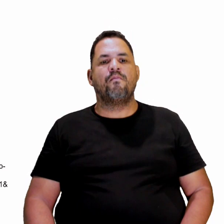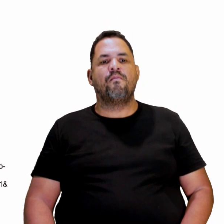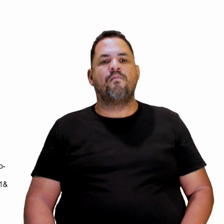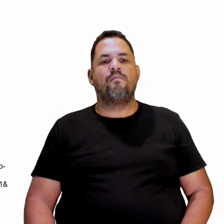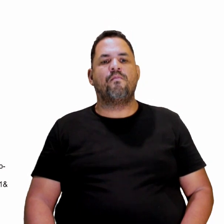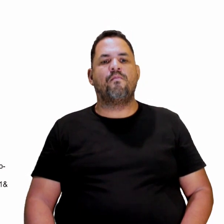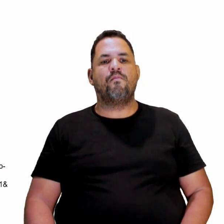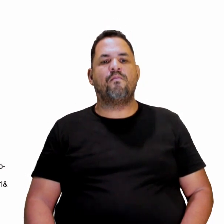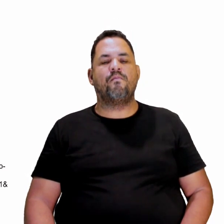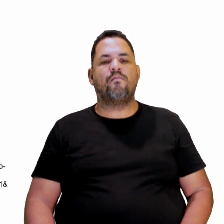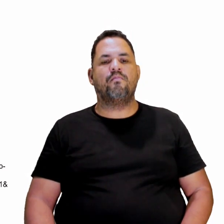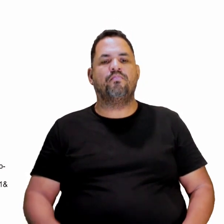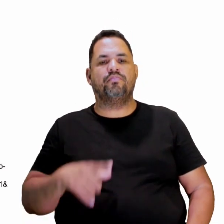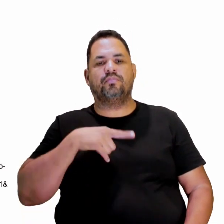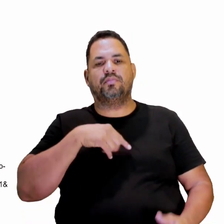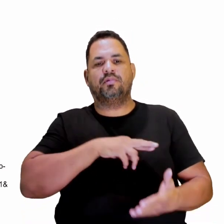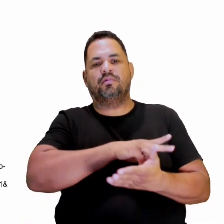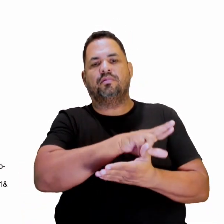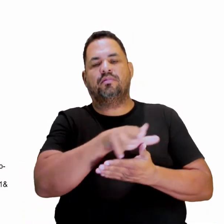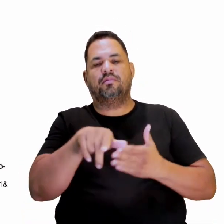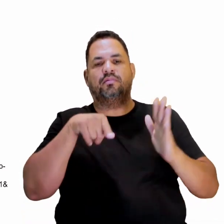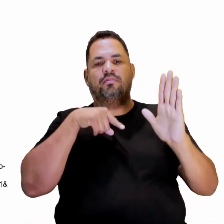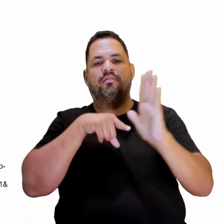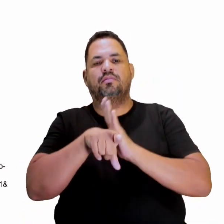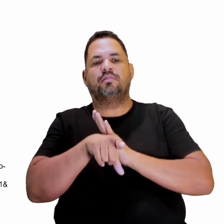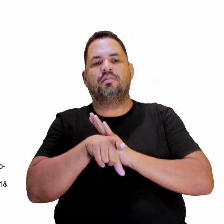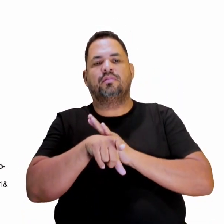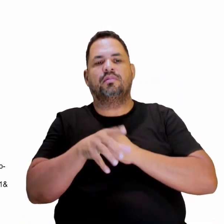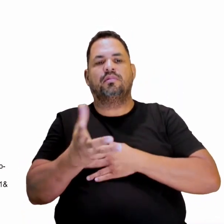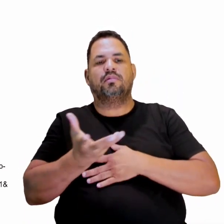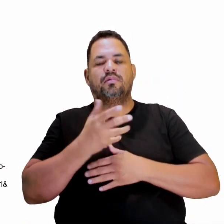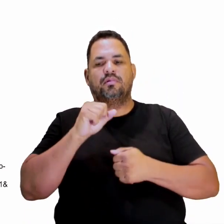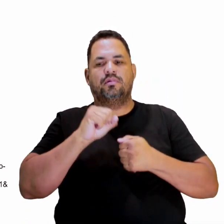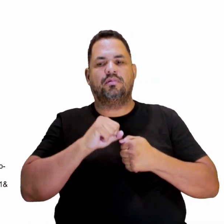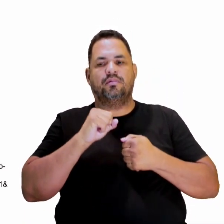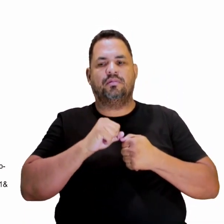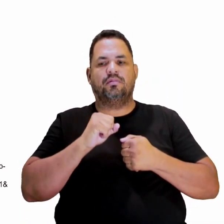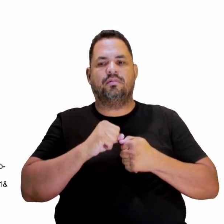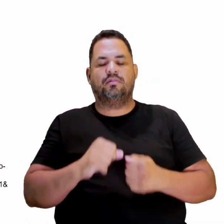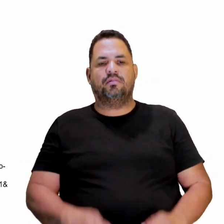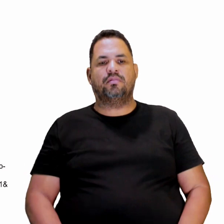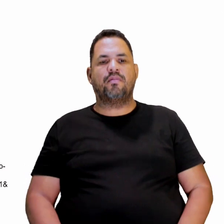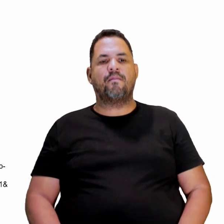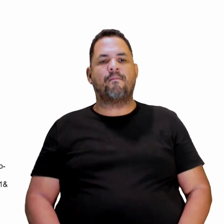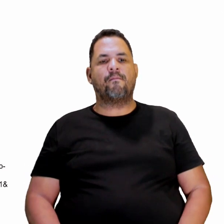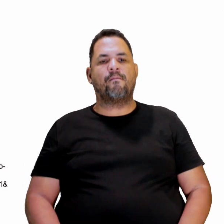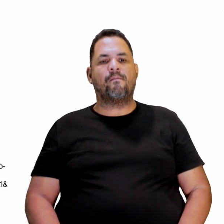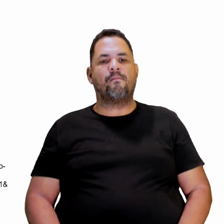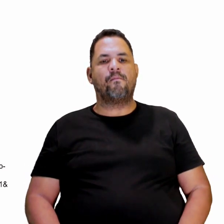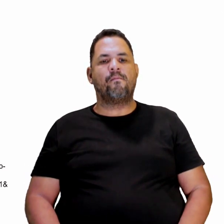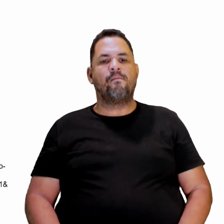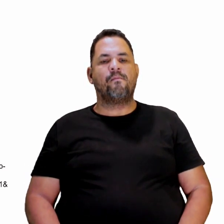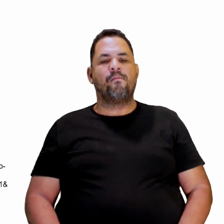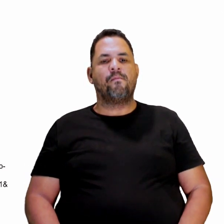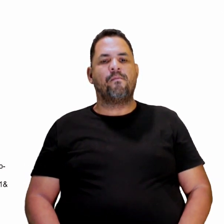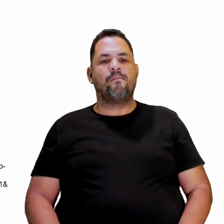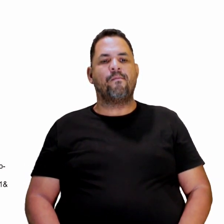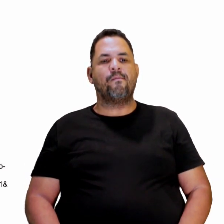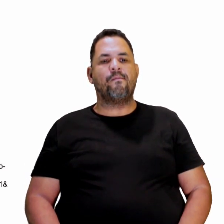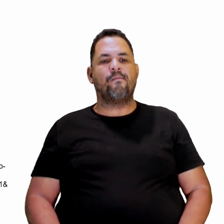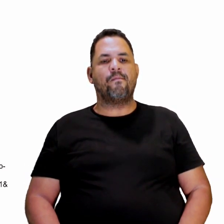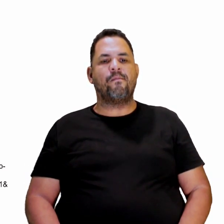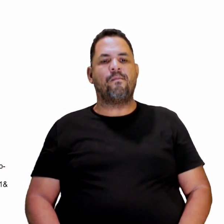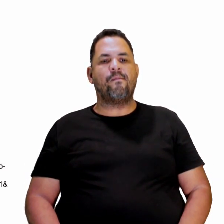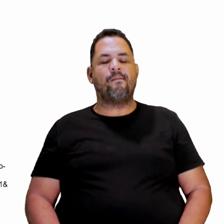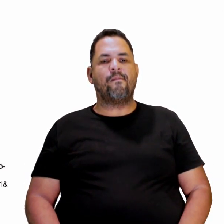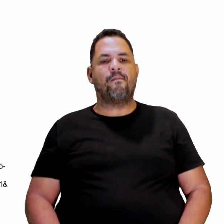seja, muitas perguntas que eu quero fazer. Will I want to smoke out